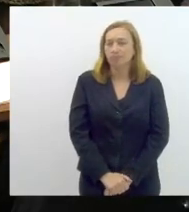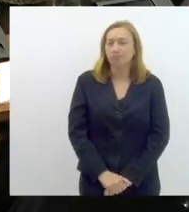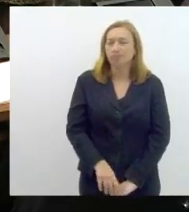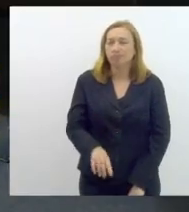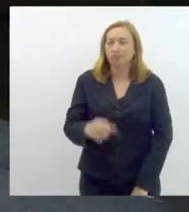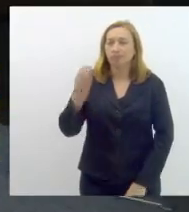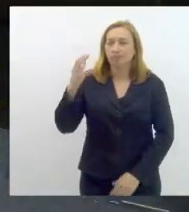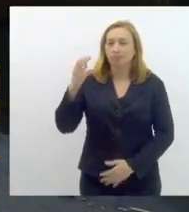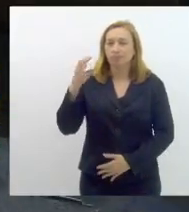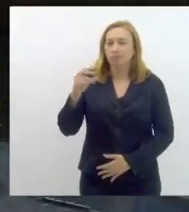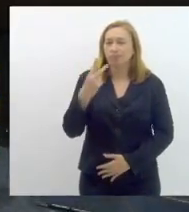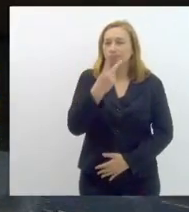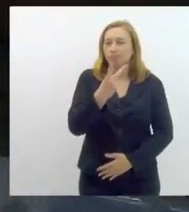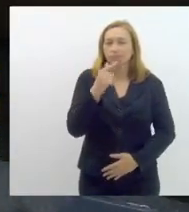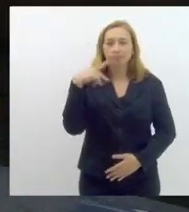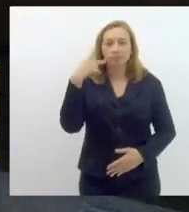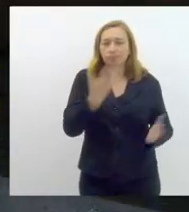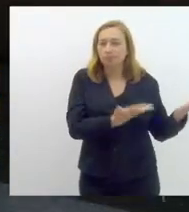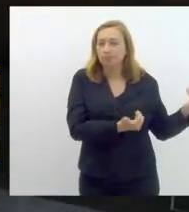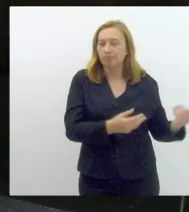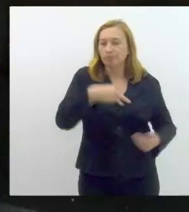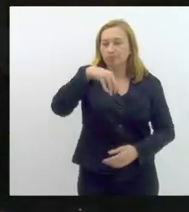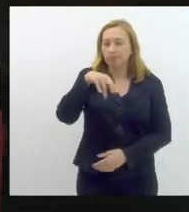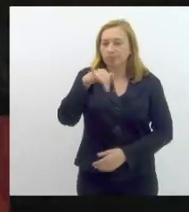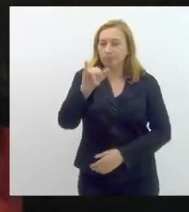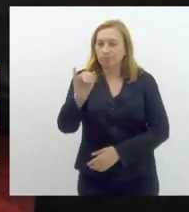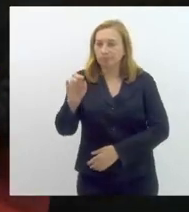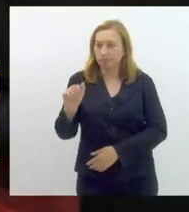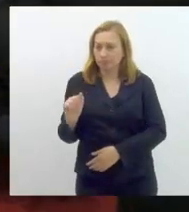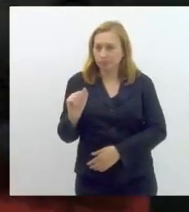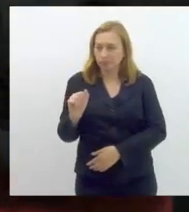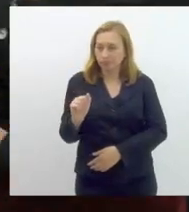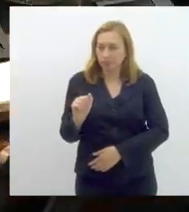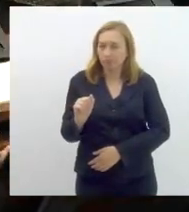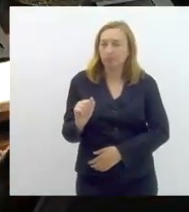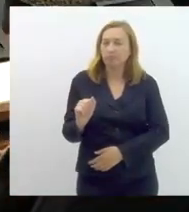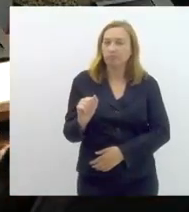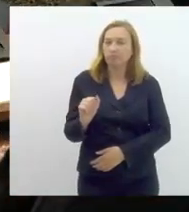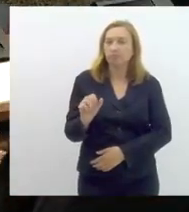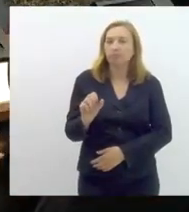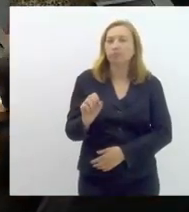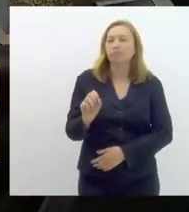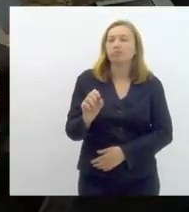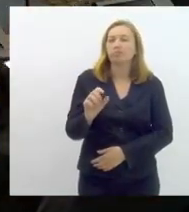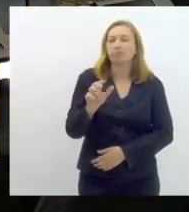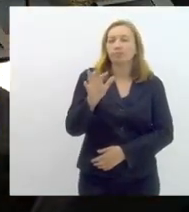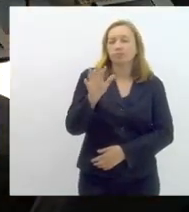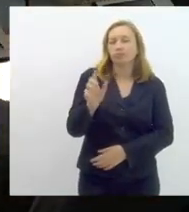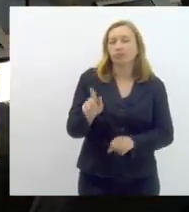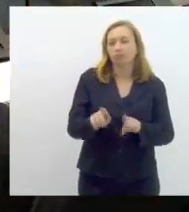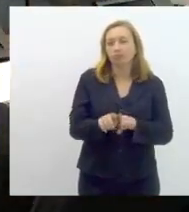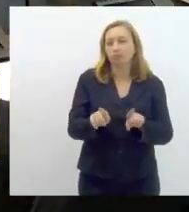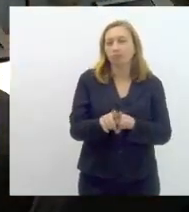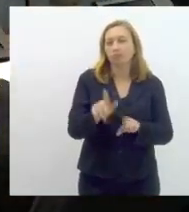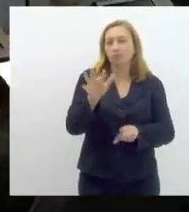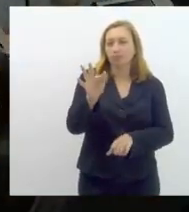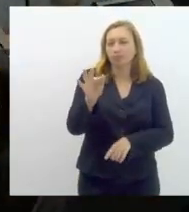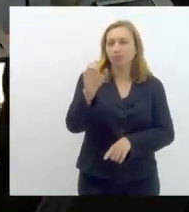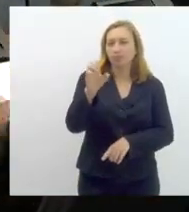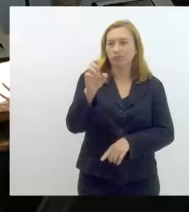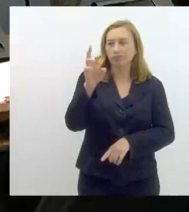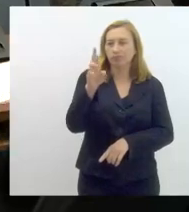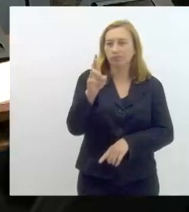Niterói, dois parlamentares, Maria Sofia Rodrigues Candinô Dutra e Fernando Dumarte da